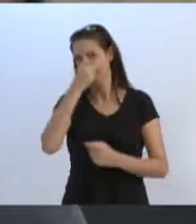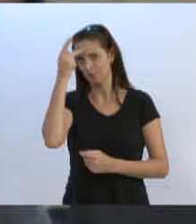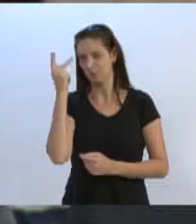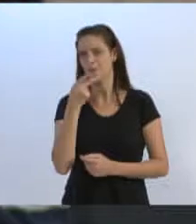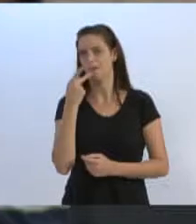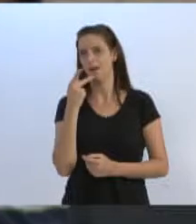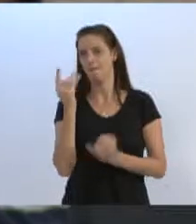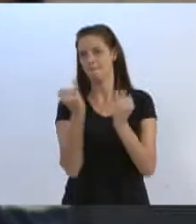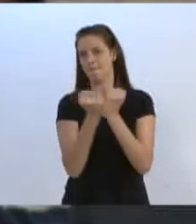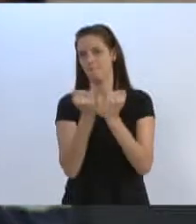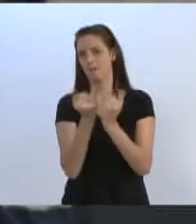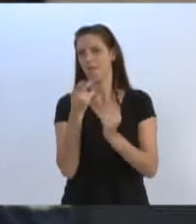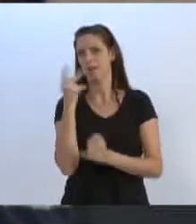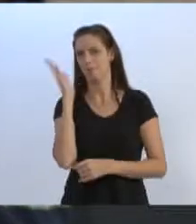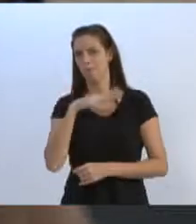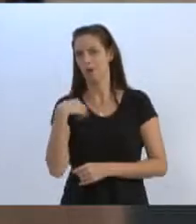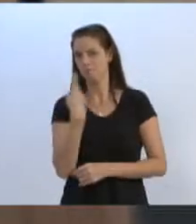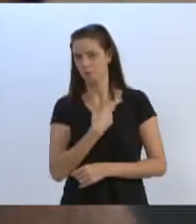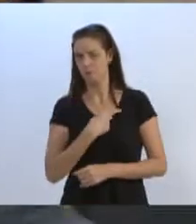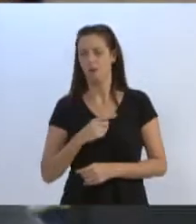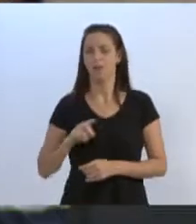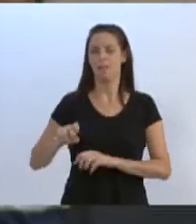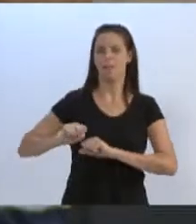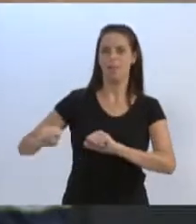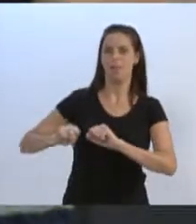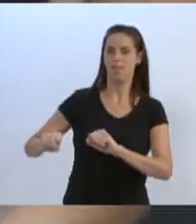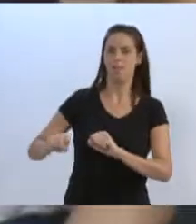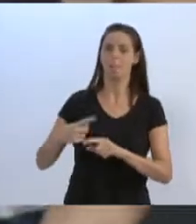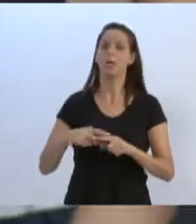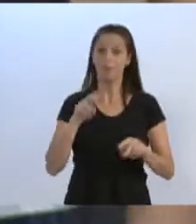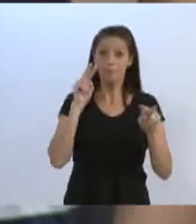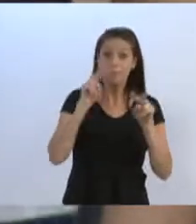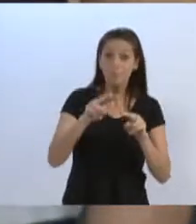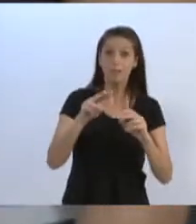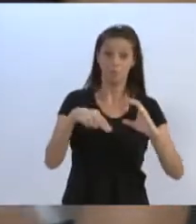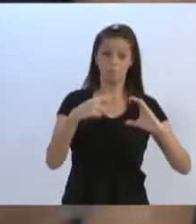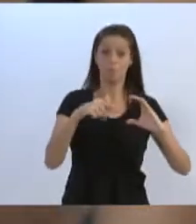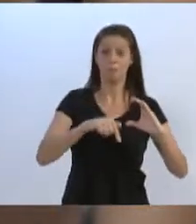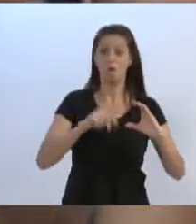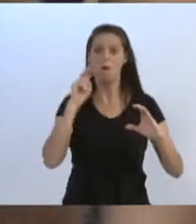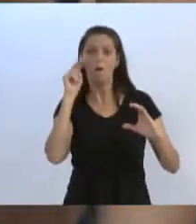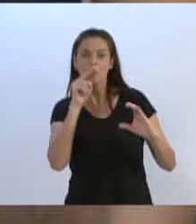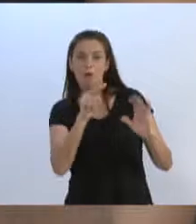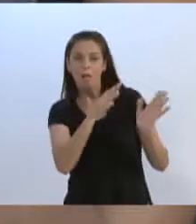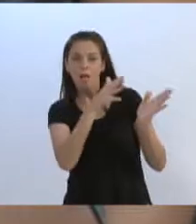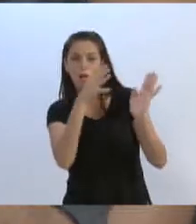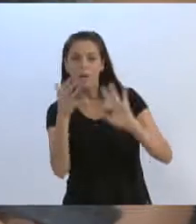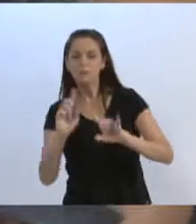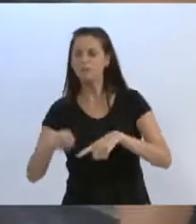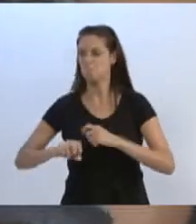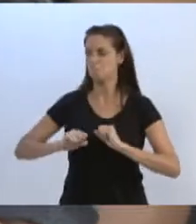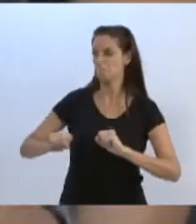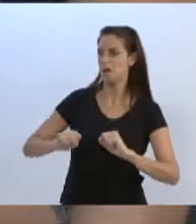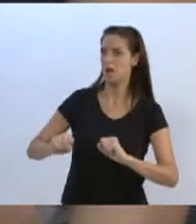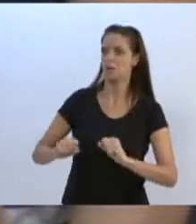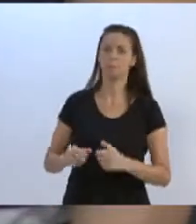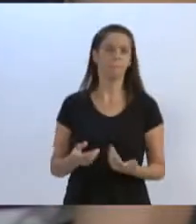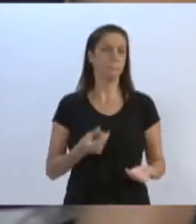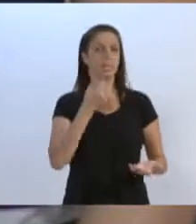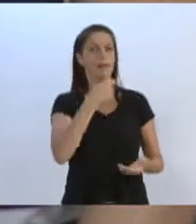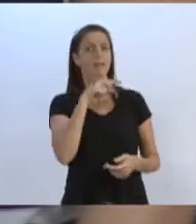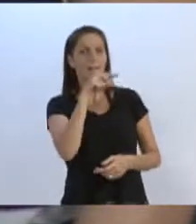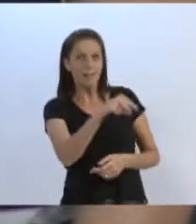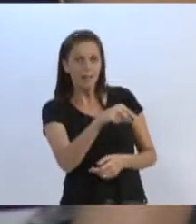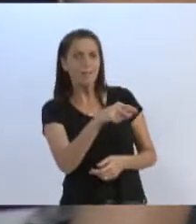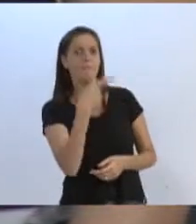fora ficaram nervosinhos aí depois de algumas falas feitas aqui nesta casa, né? Engraçado que a gente não pode ficar bravo com o que eles falam lá